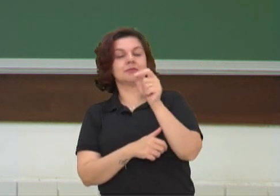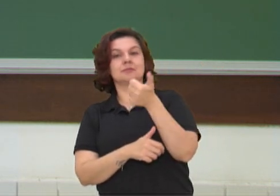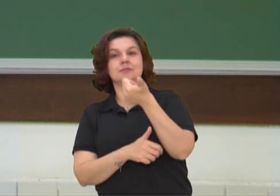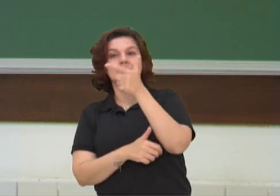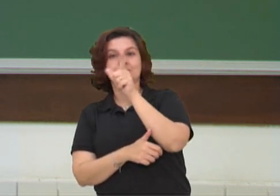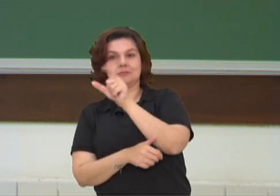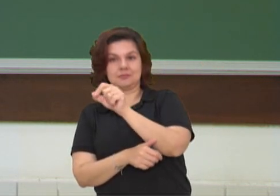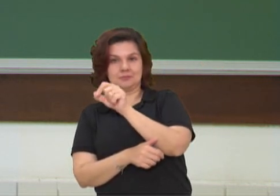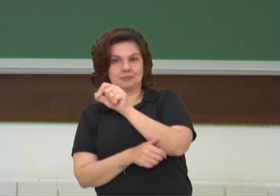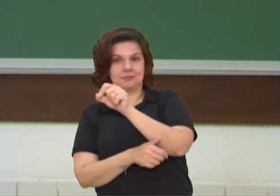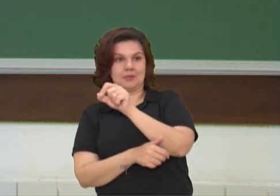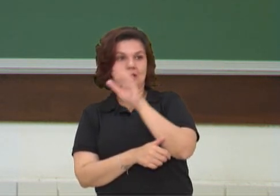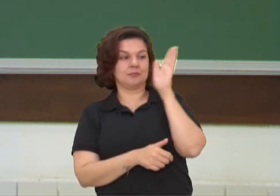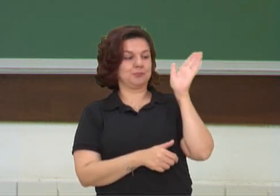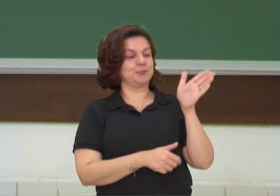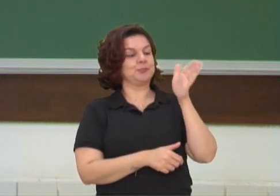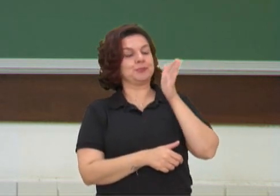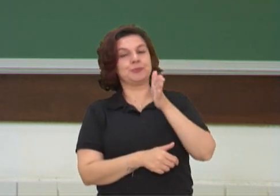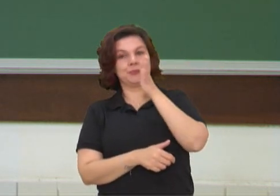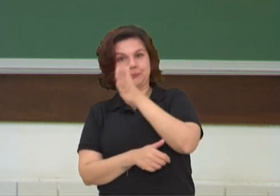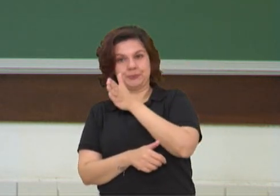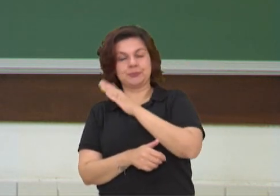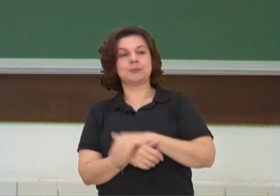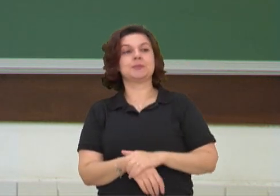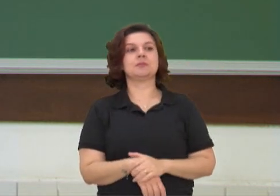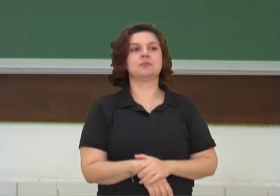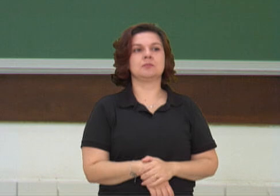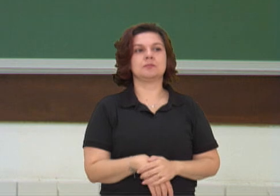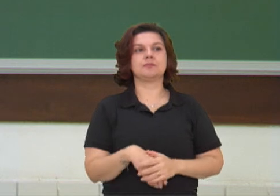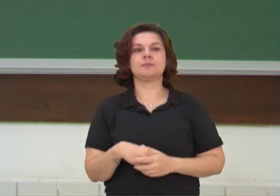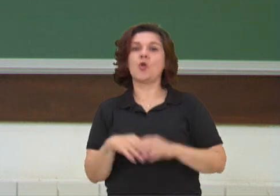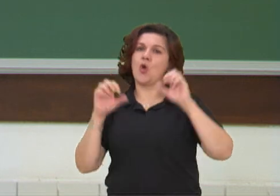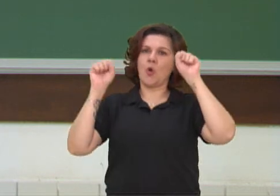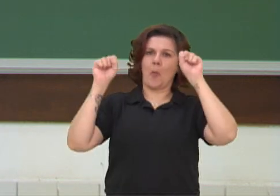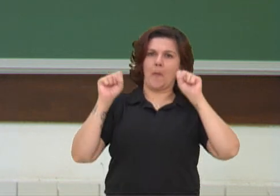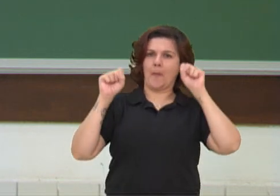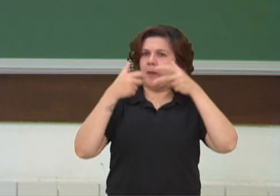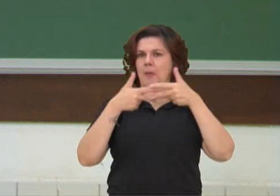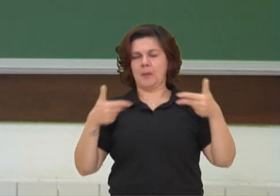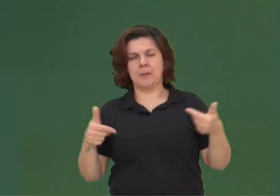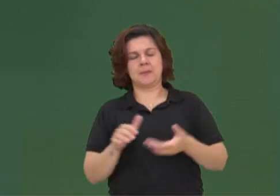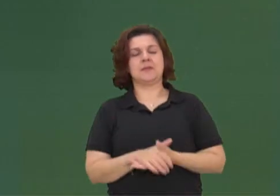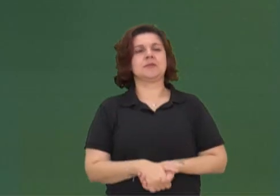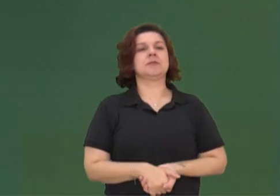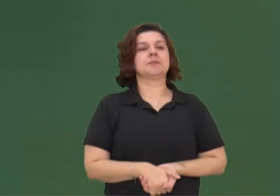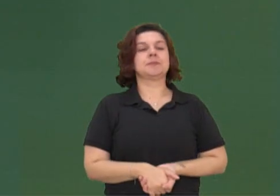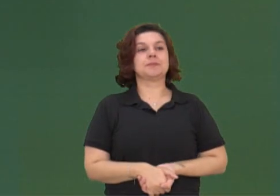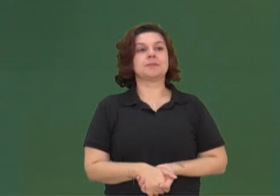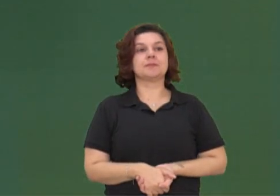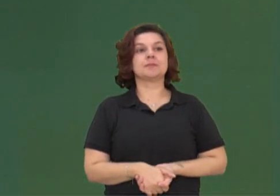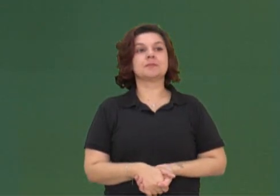repetições, seja ali de flexão ou até mesmo de barra ou algo desse tipo.